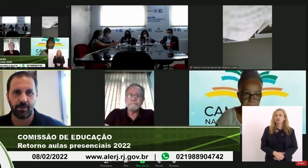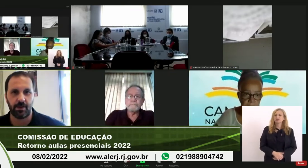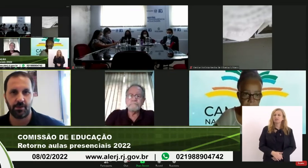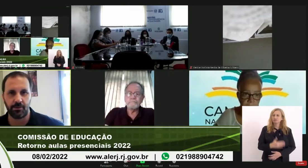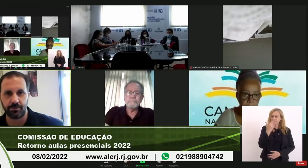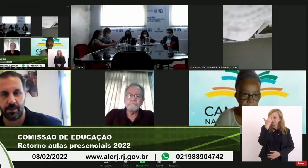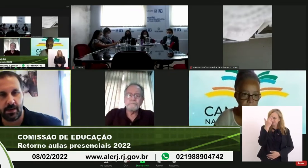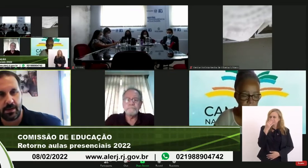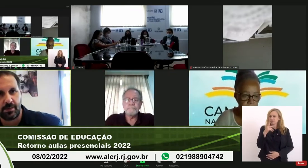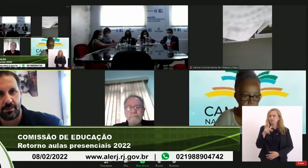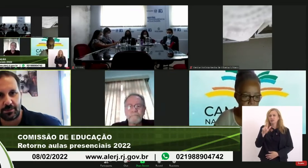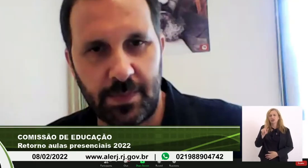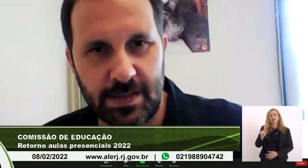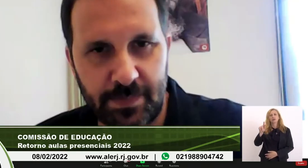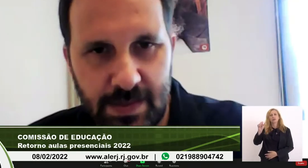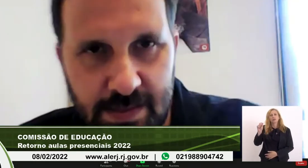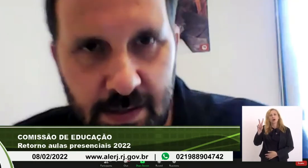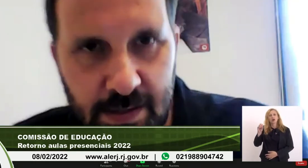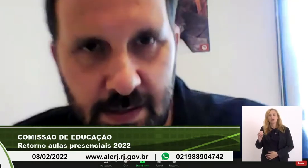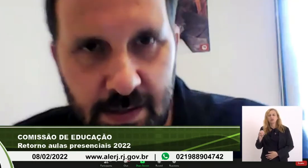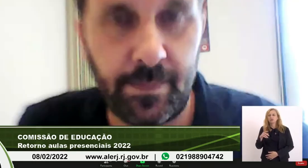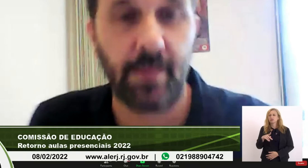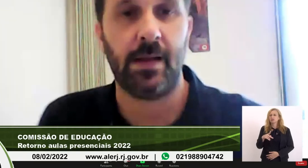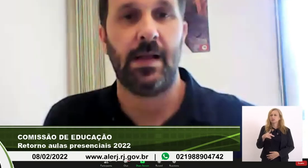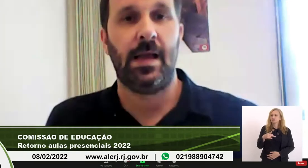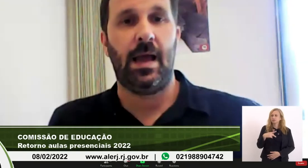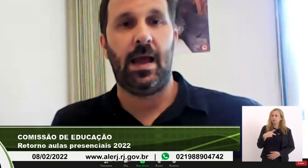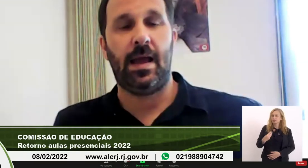Obrigado, Paulo, por sua participação aqui.